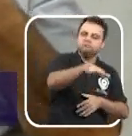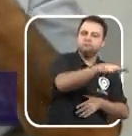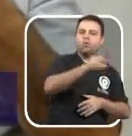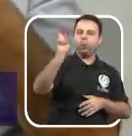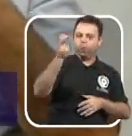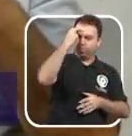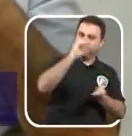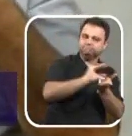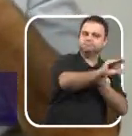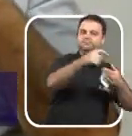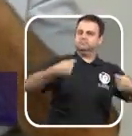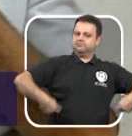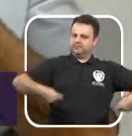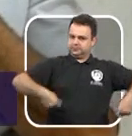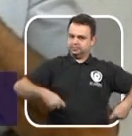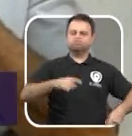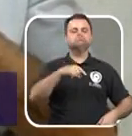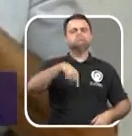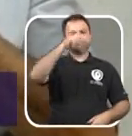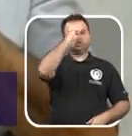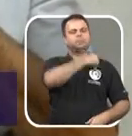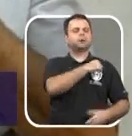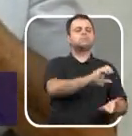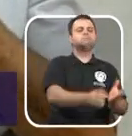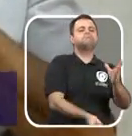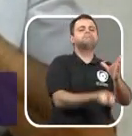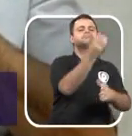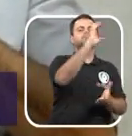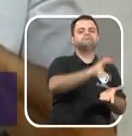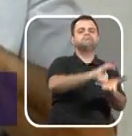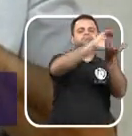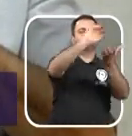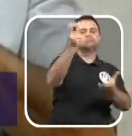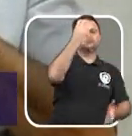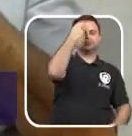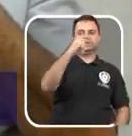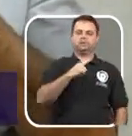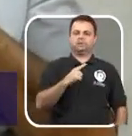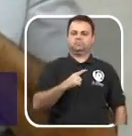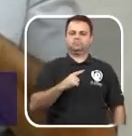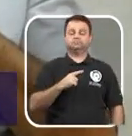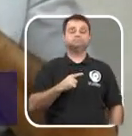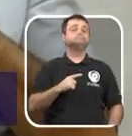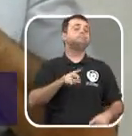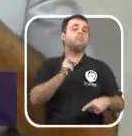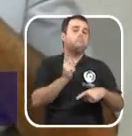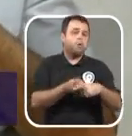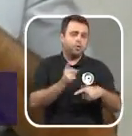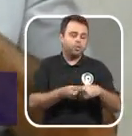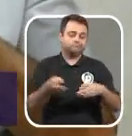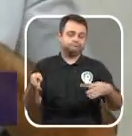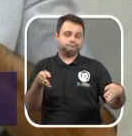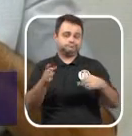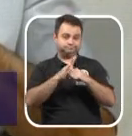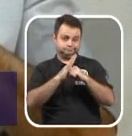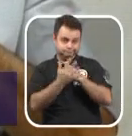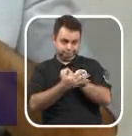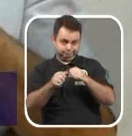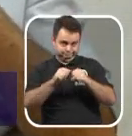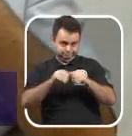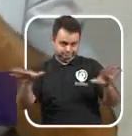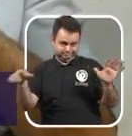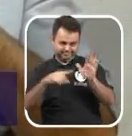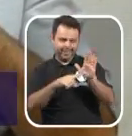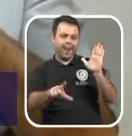é deliberativo, tem o fundo, mas sabe por que montou? Não é porque não é opção de governo, é porque na pandemia, com a Lei Aldir Blanc, o governo federal